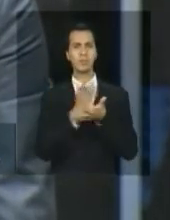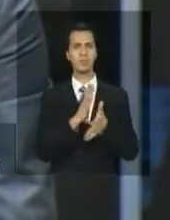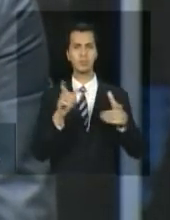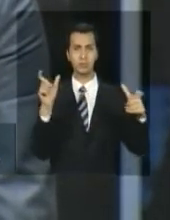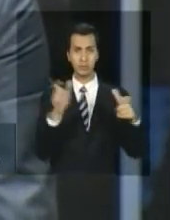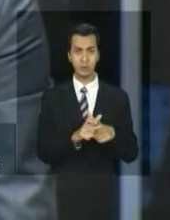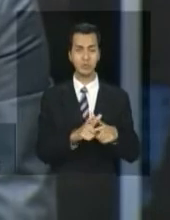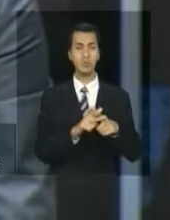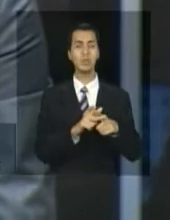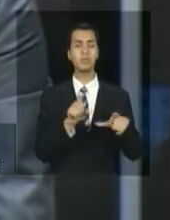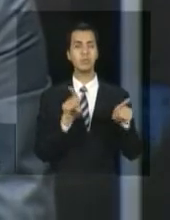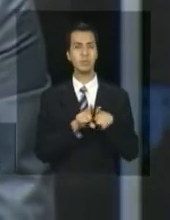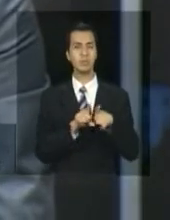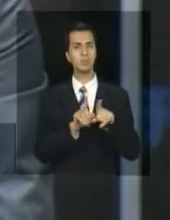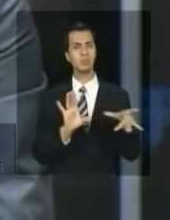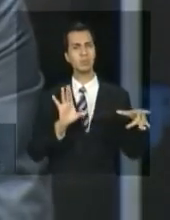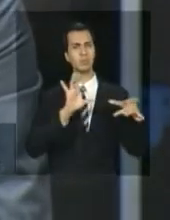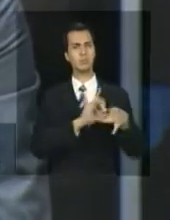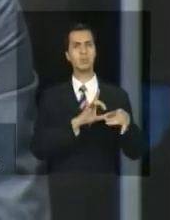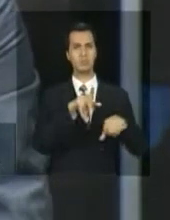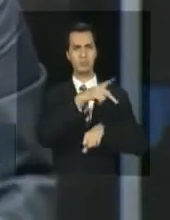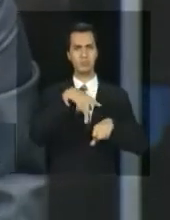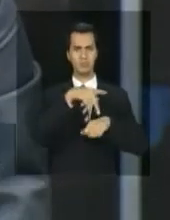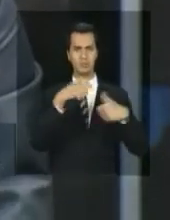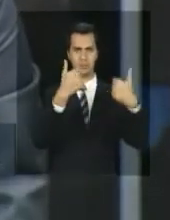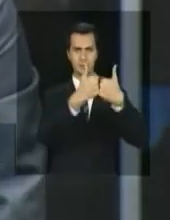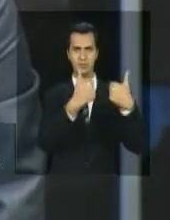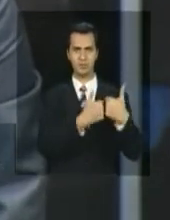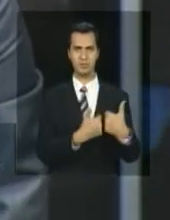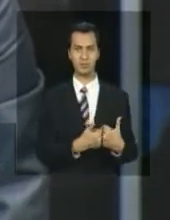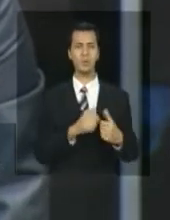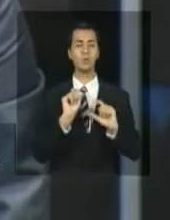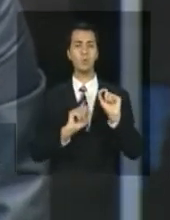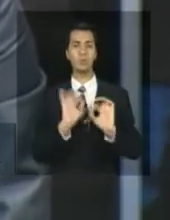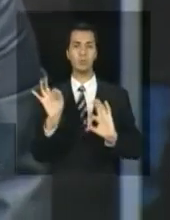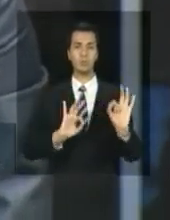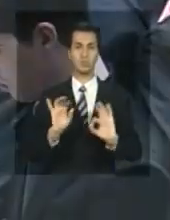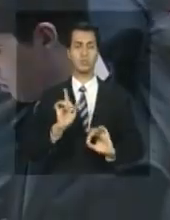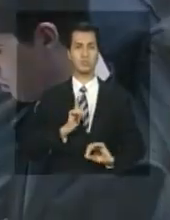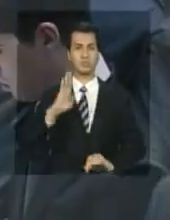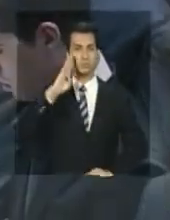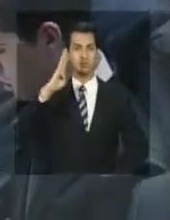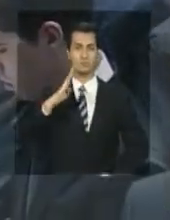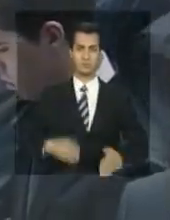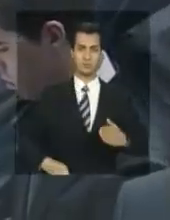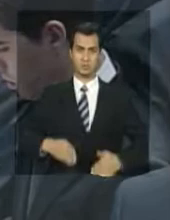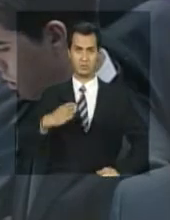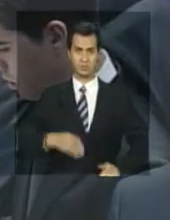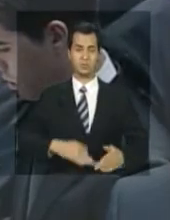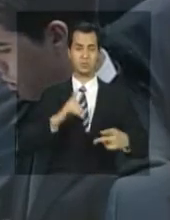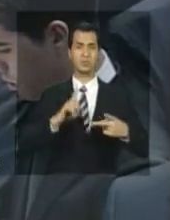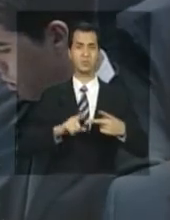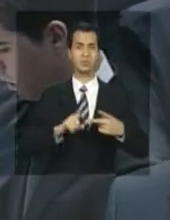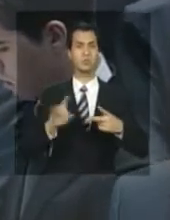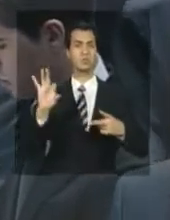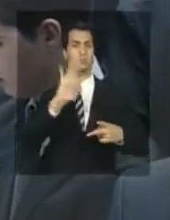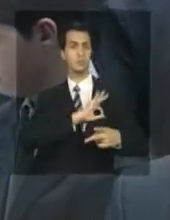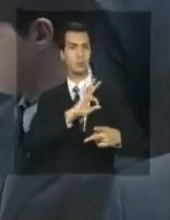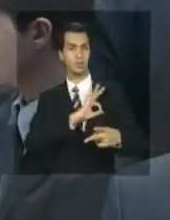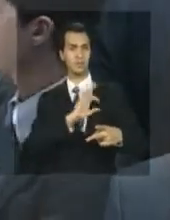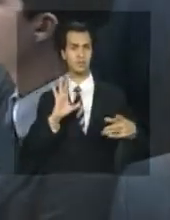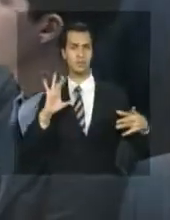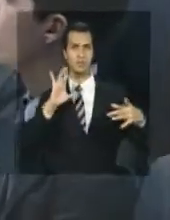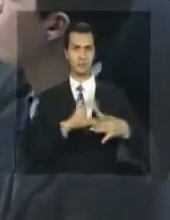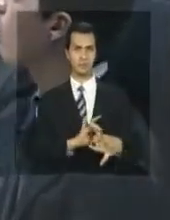plano integra de maneira inédita as Forças Armadas e os órgãos de segurança pública e